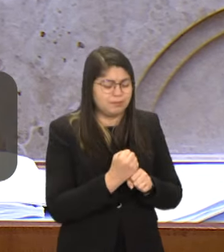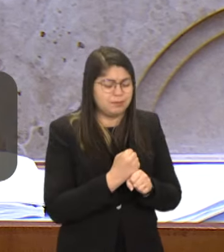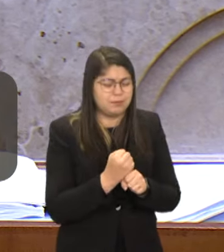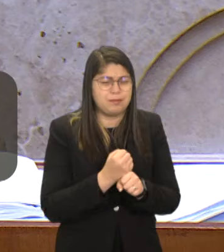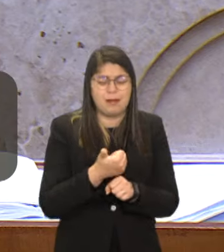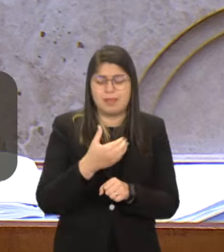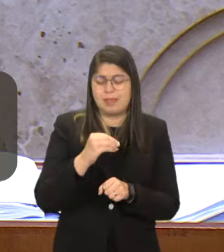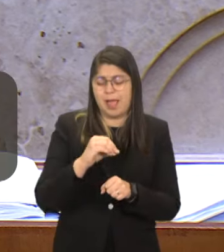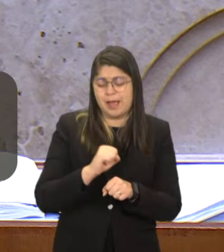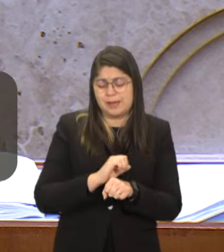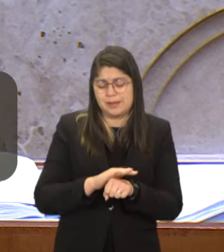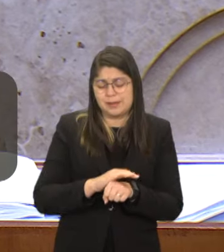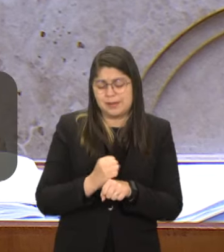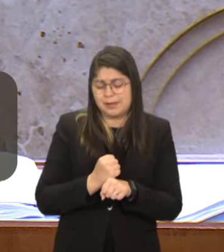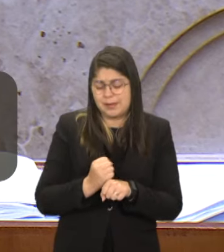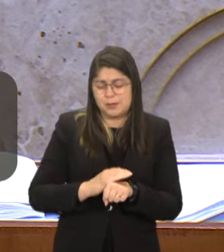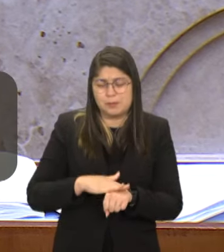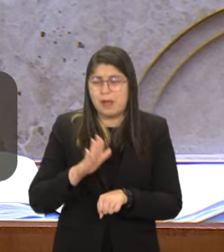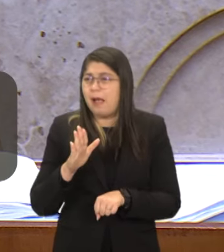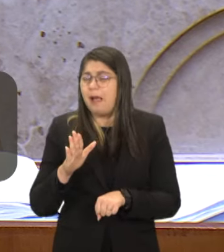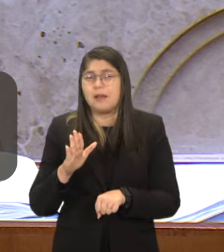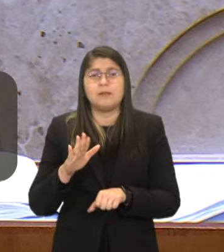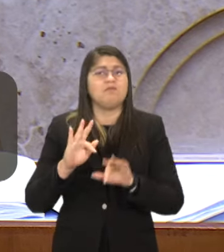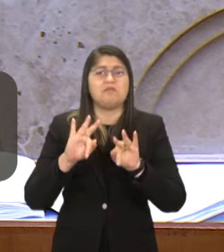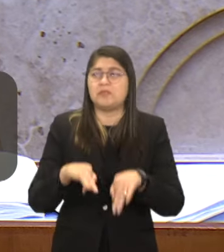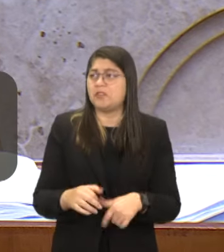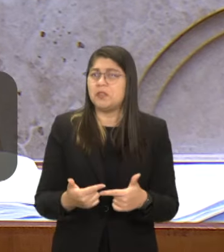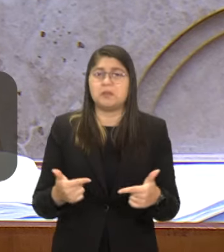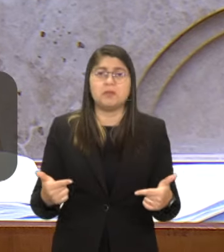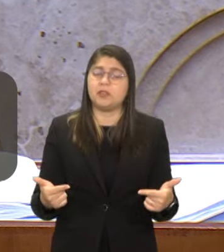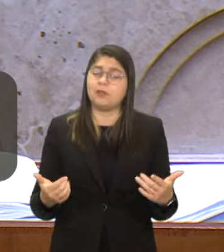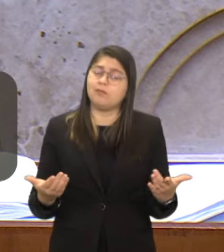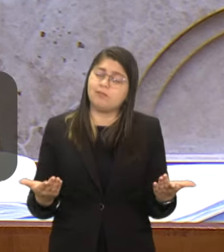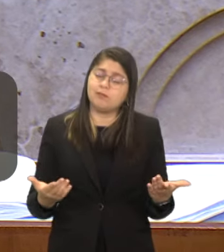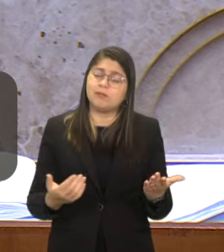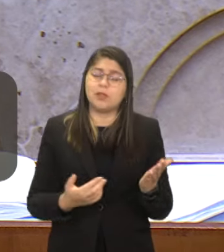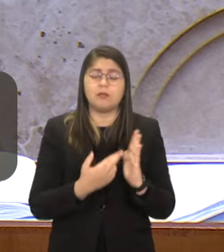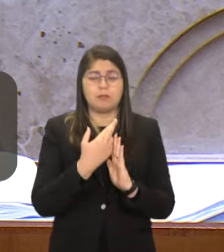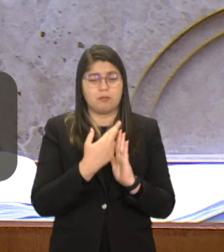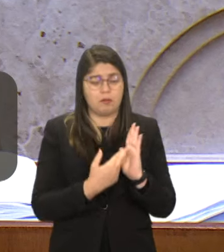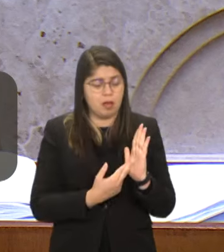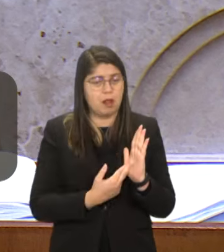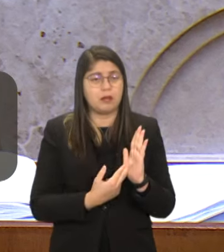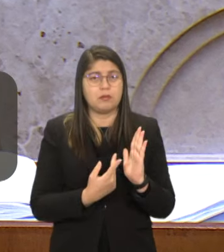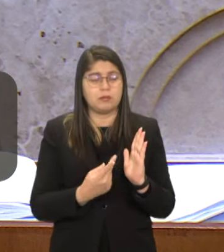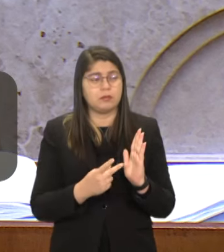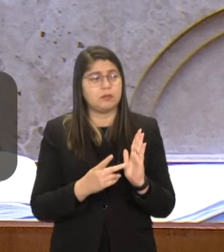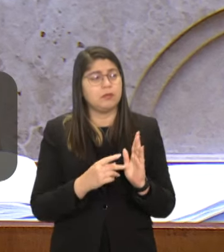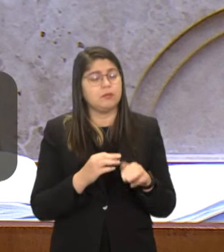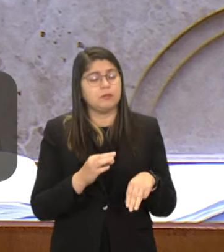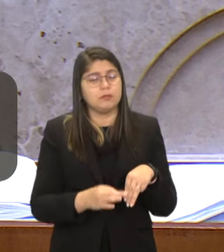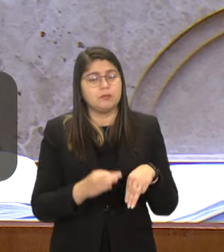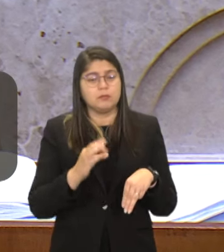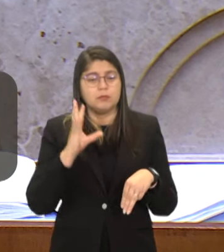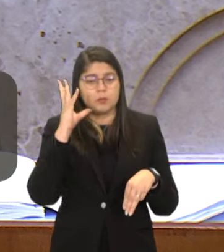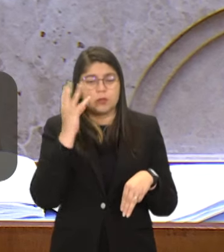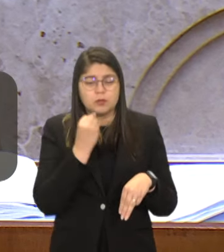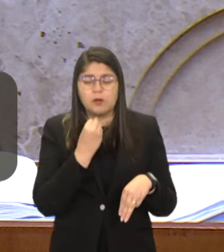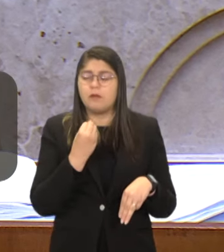os processos não acabavam. E, portanto, esse observatório que o ministro Dias Toffoli instituiu e meu empenho